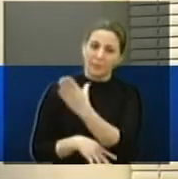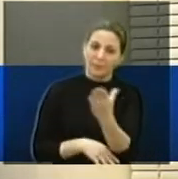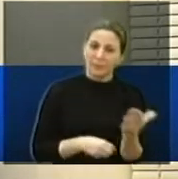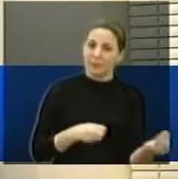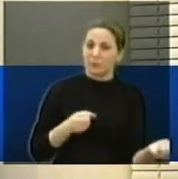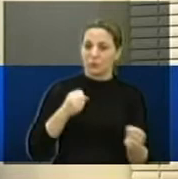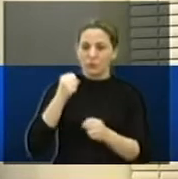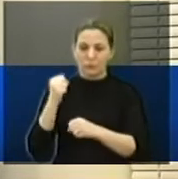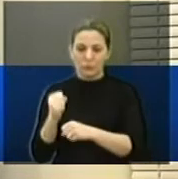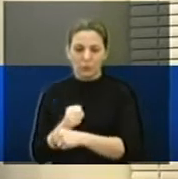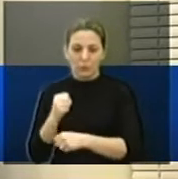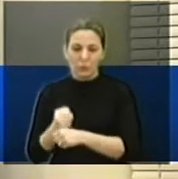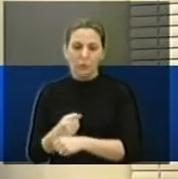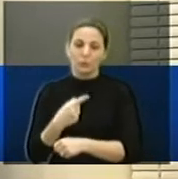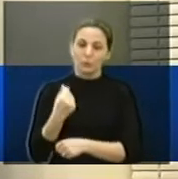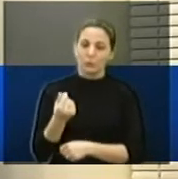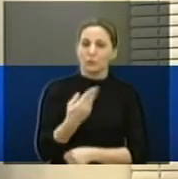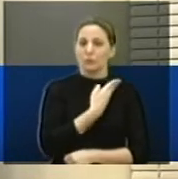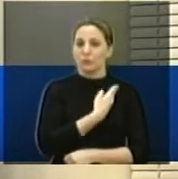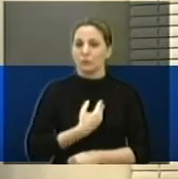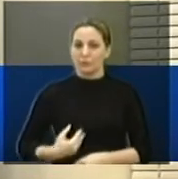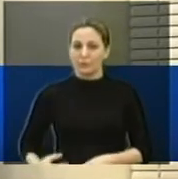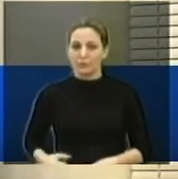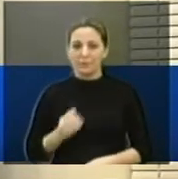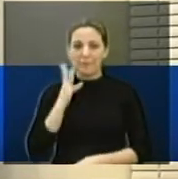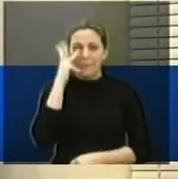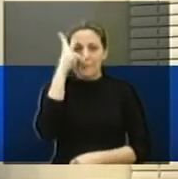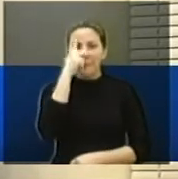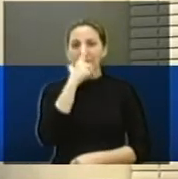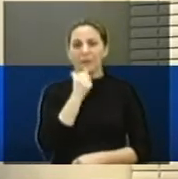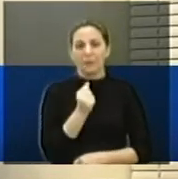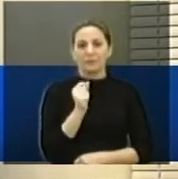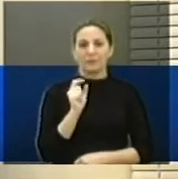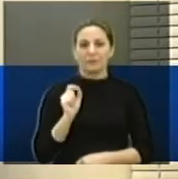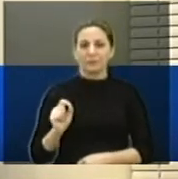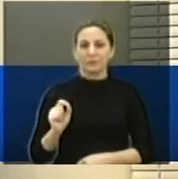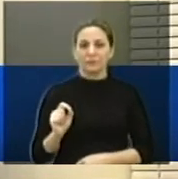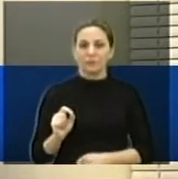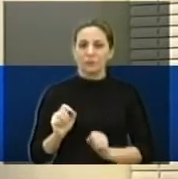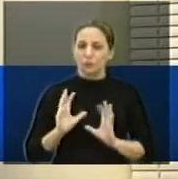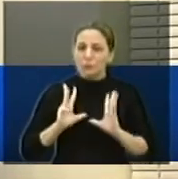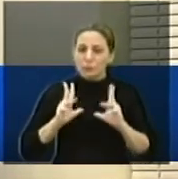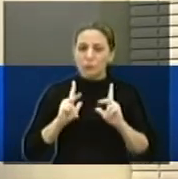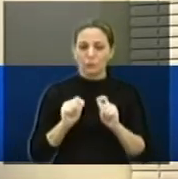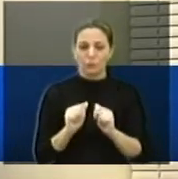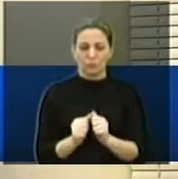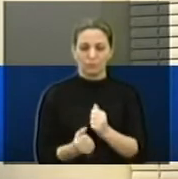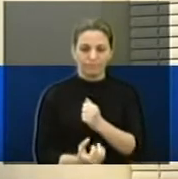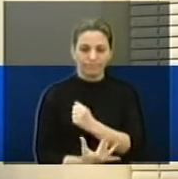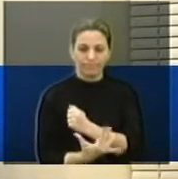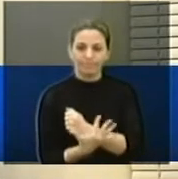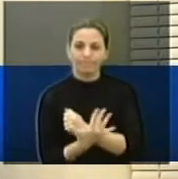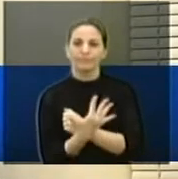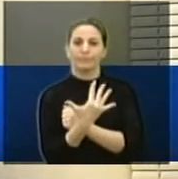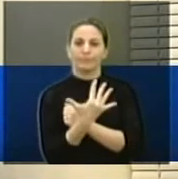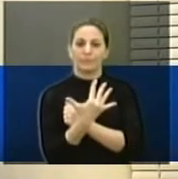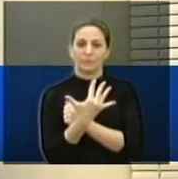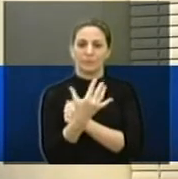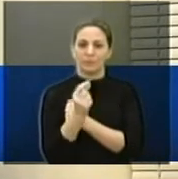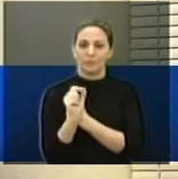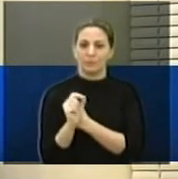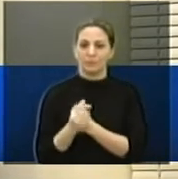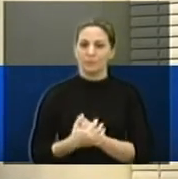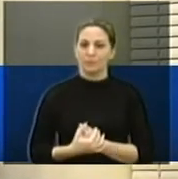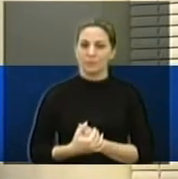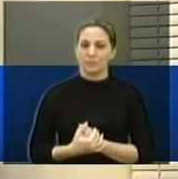com dinheiro público do tamanho da beleza daquela praça totalmente tomada por mato